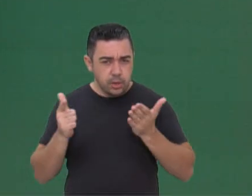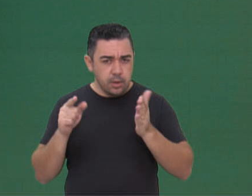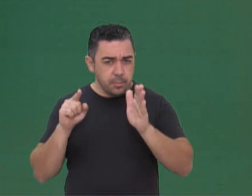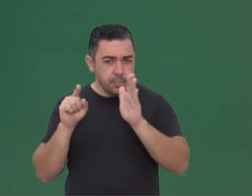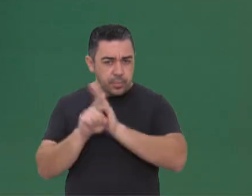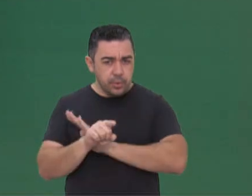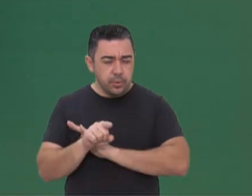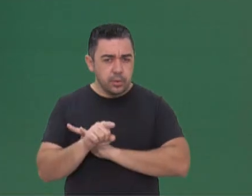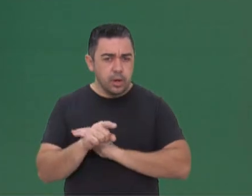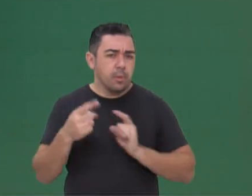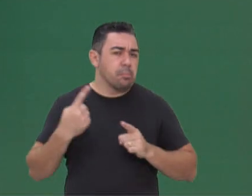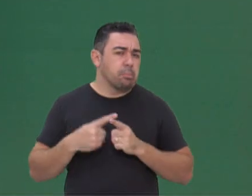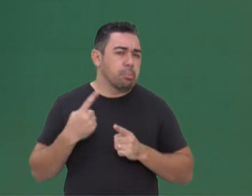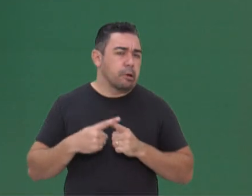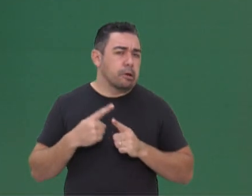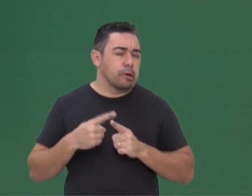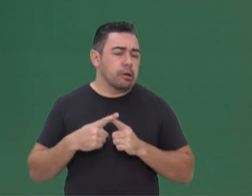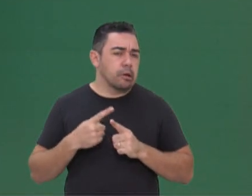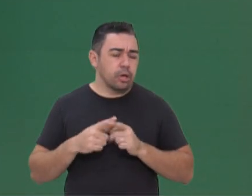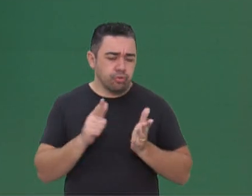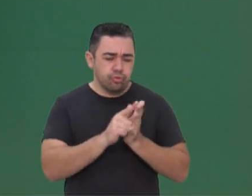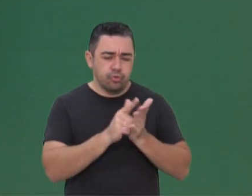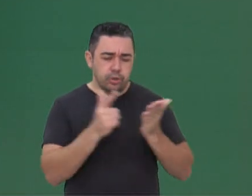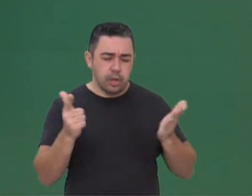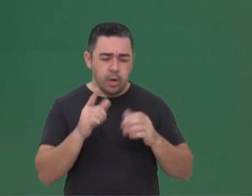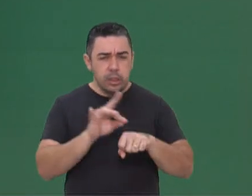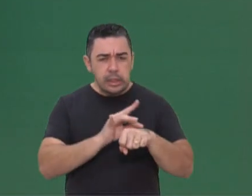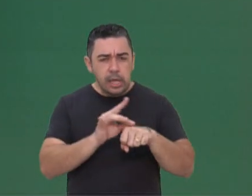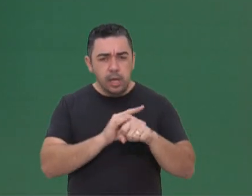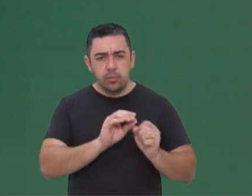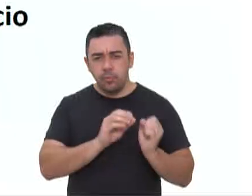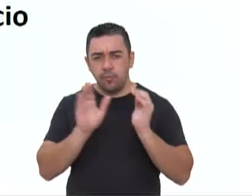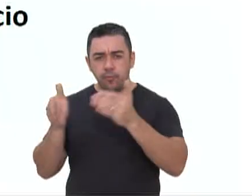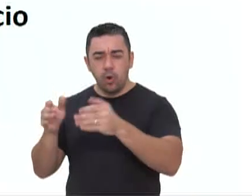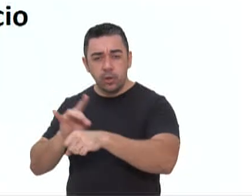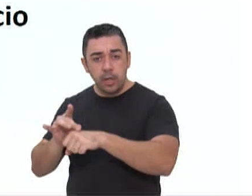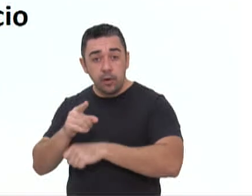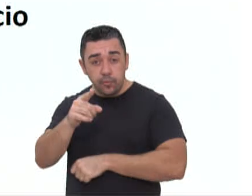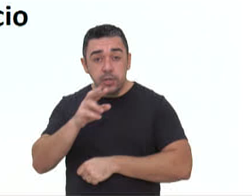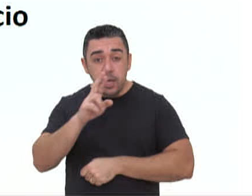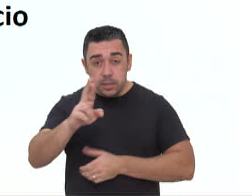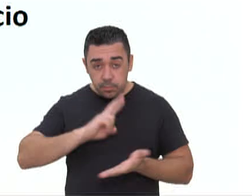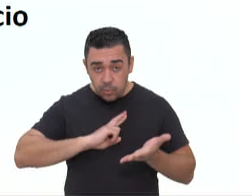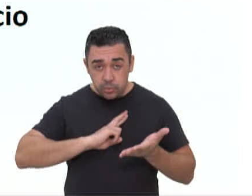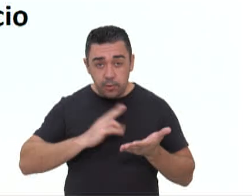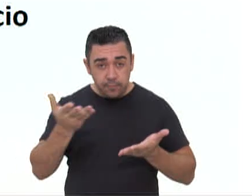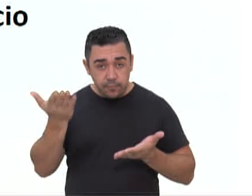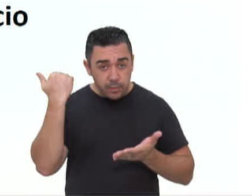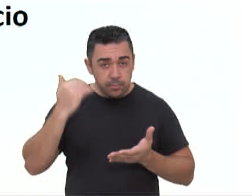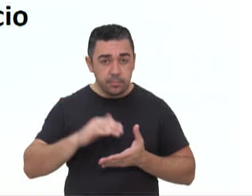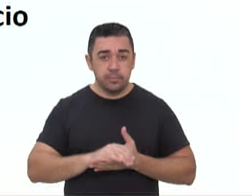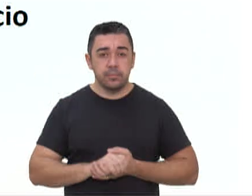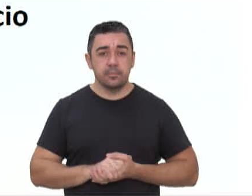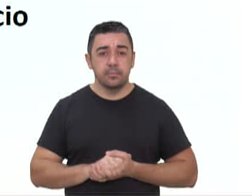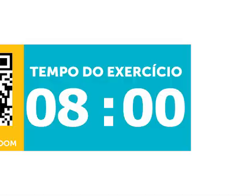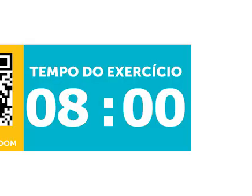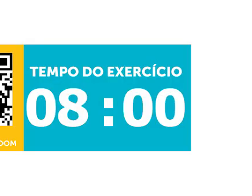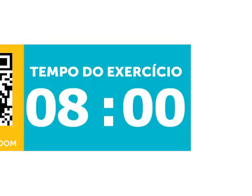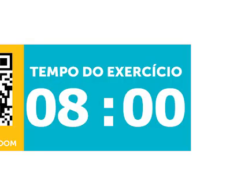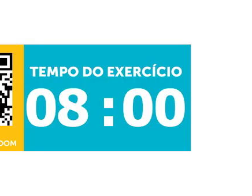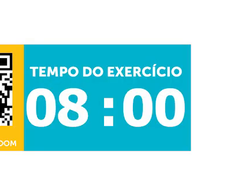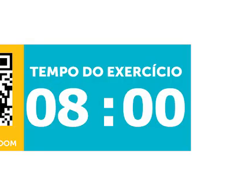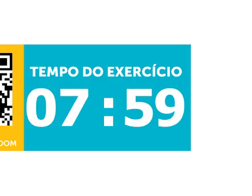pergunta, por que jornais negros feitos para negros? Tarefa para você responder sobre isso. Vai!